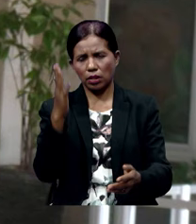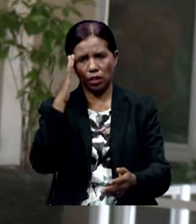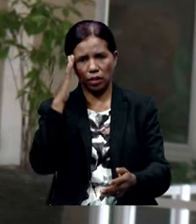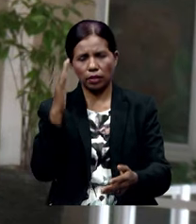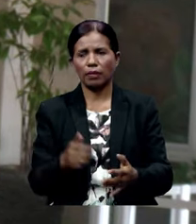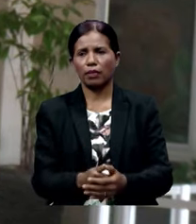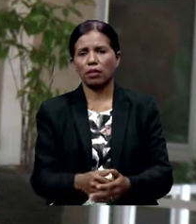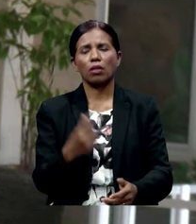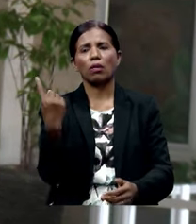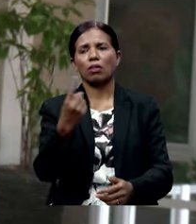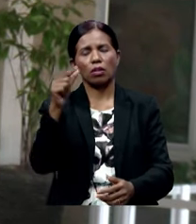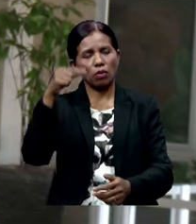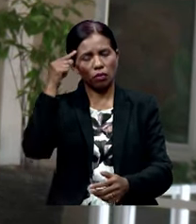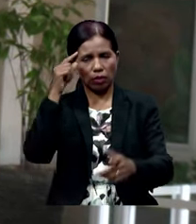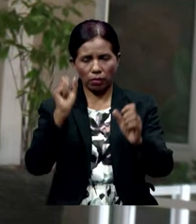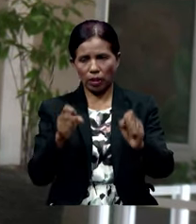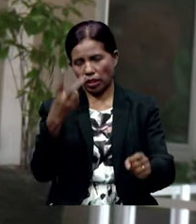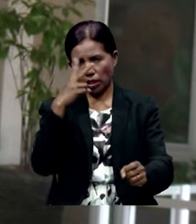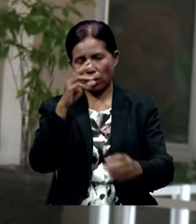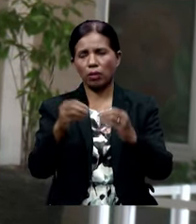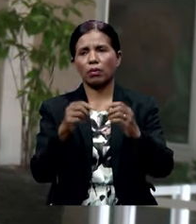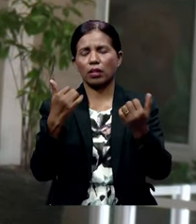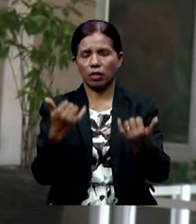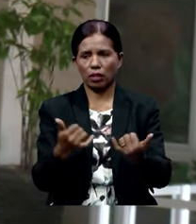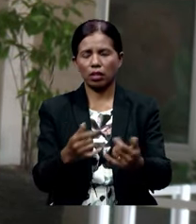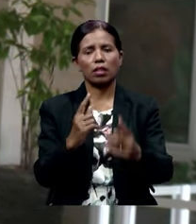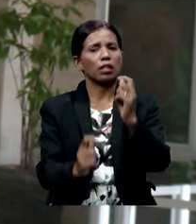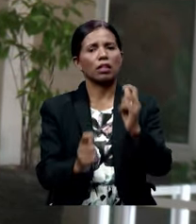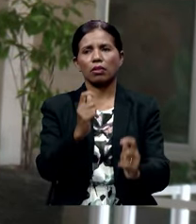so governo makbel hari ini, nee, habel hari ini. Agar hau apa tribunal